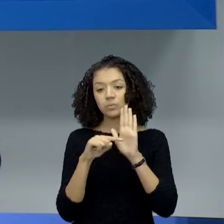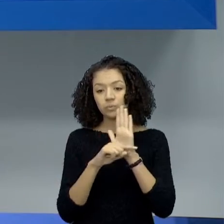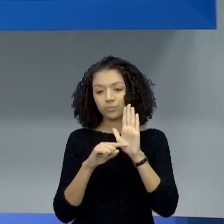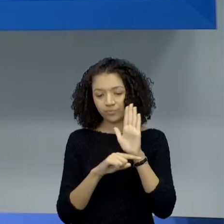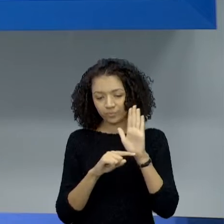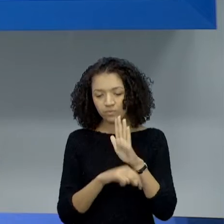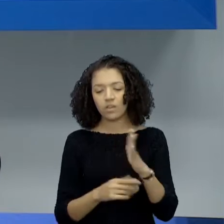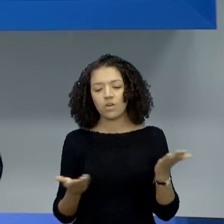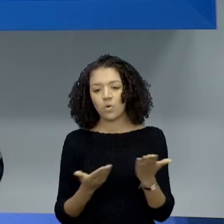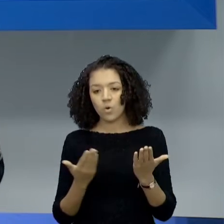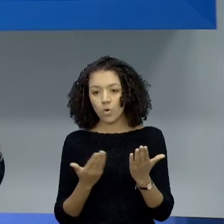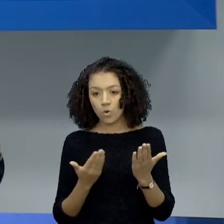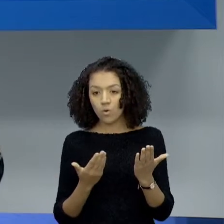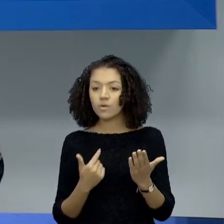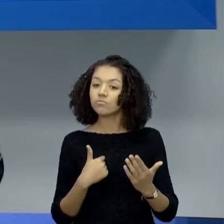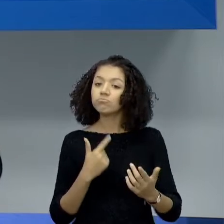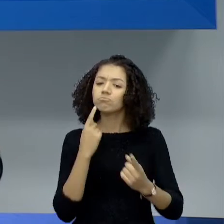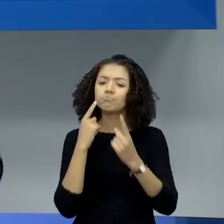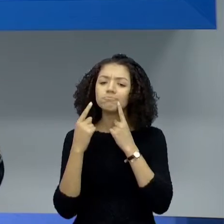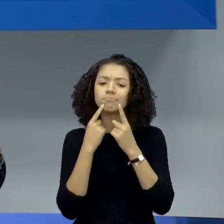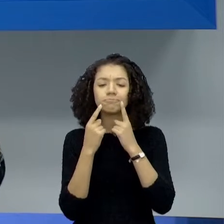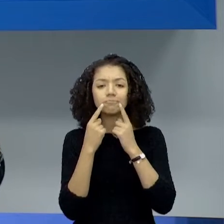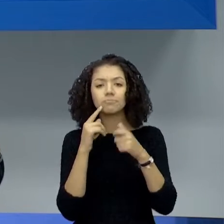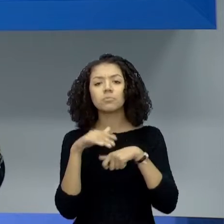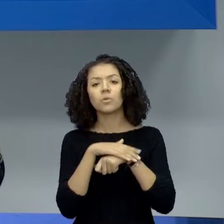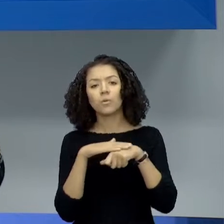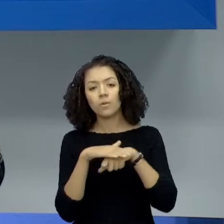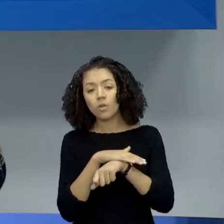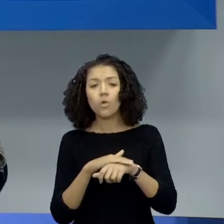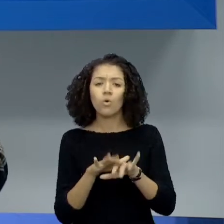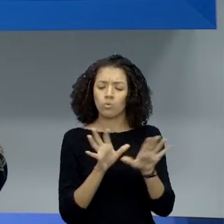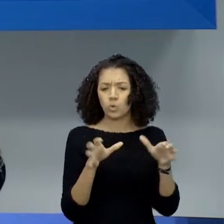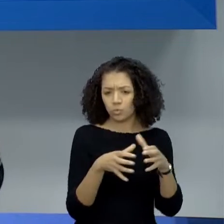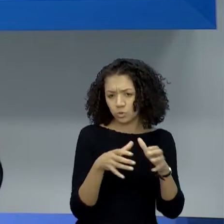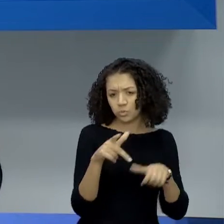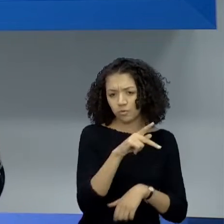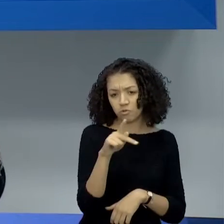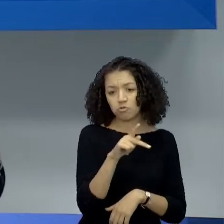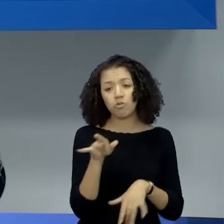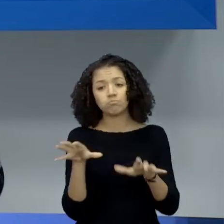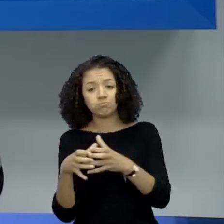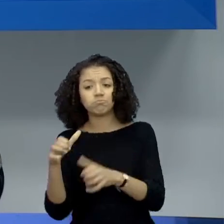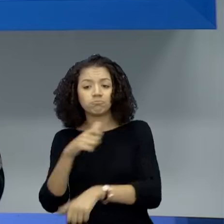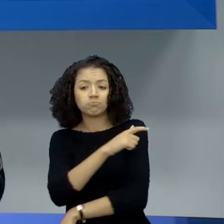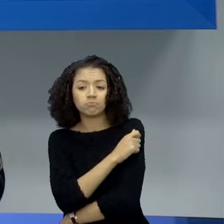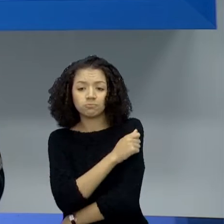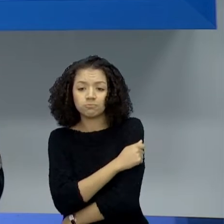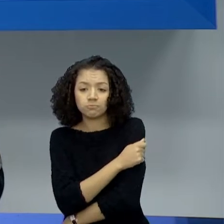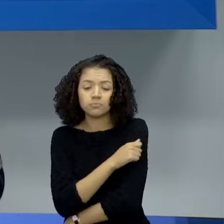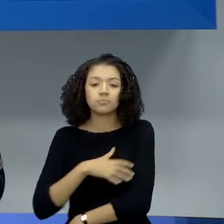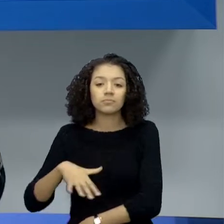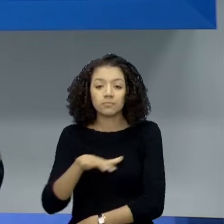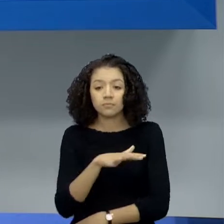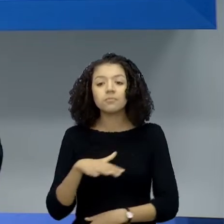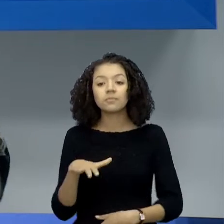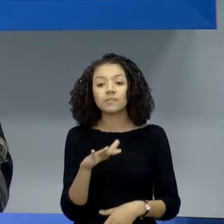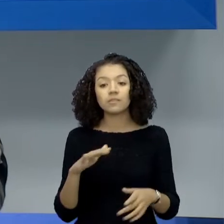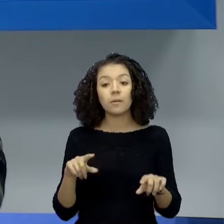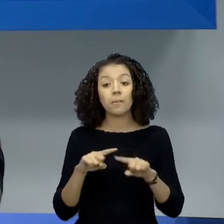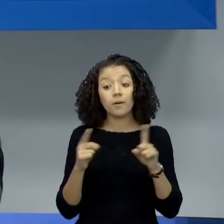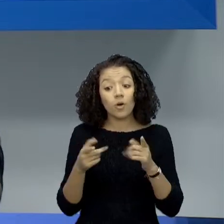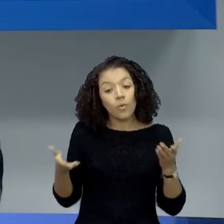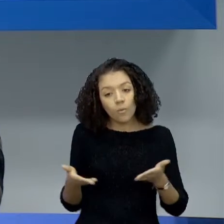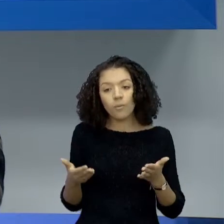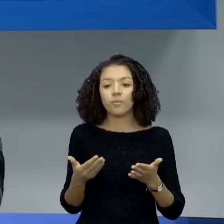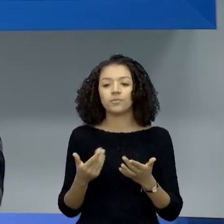Então vocês debatem aí, né, com os professores, entre vocês, e a gente também vai conversar aí sobre essas perguntas na aula de hoje. Mas vamos lá